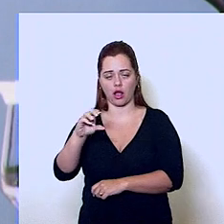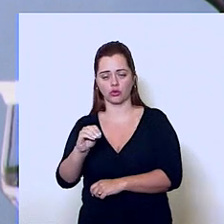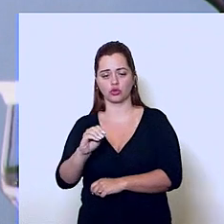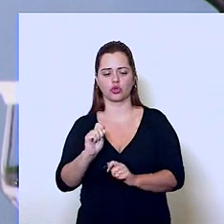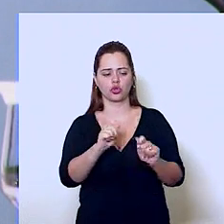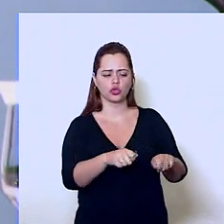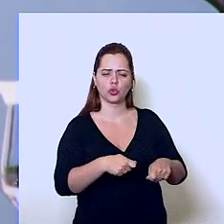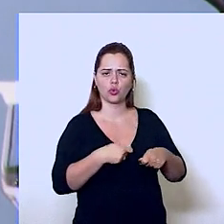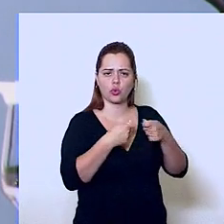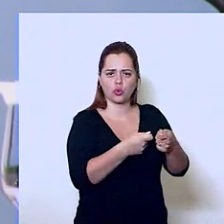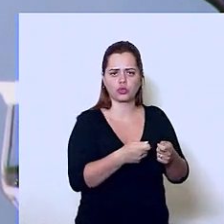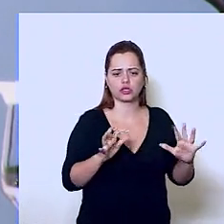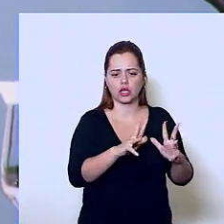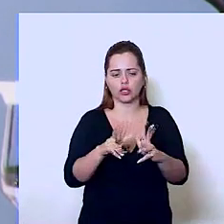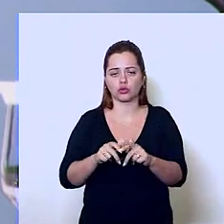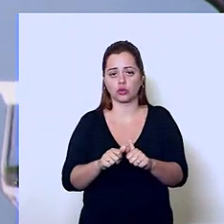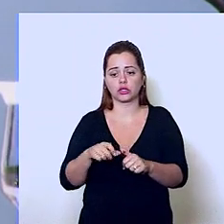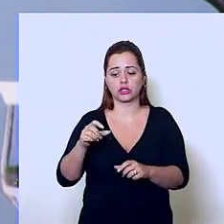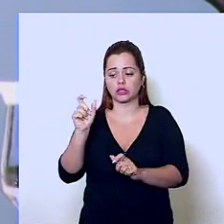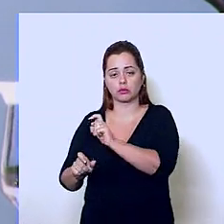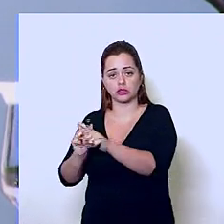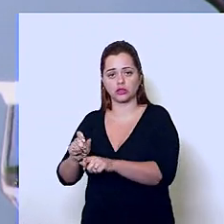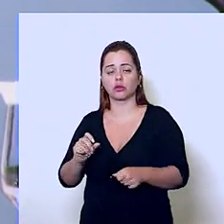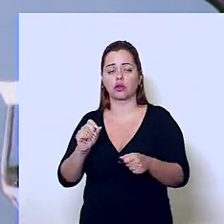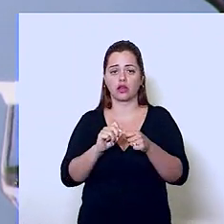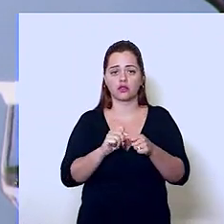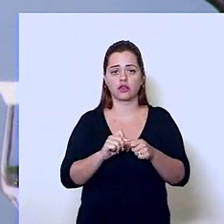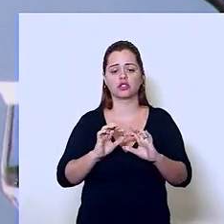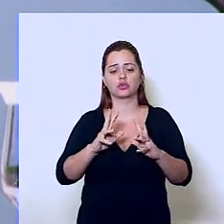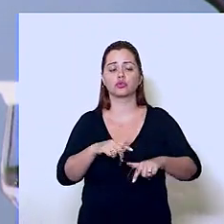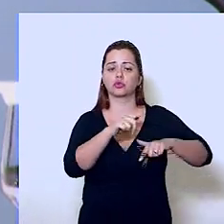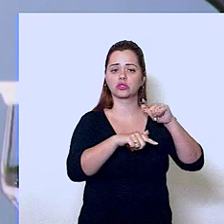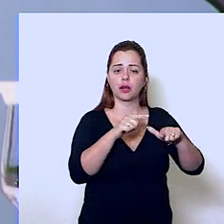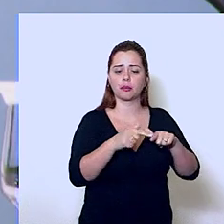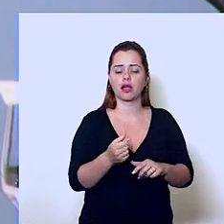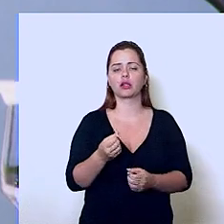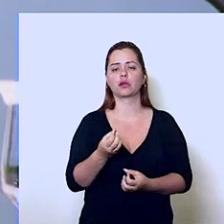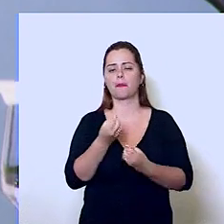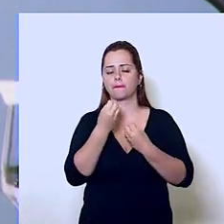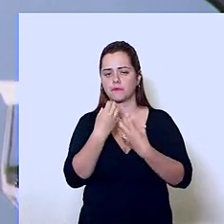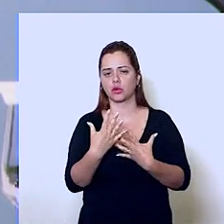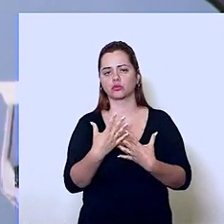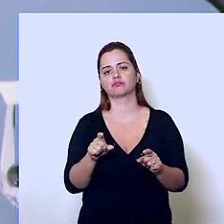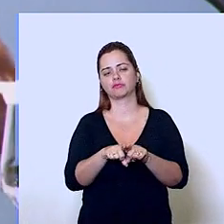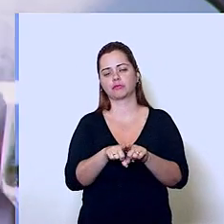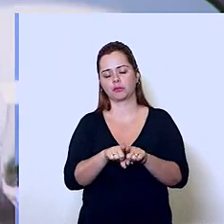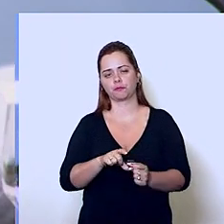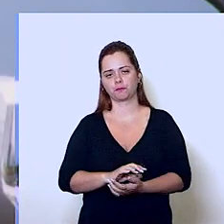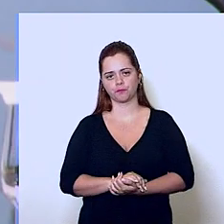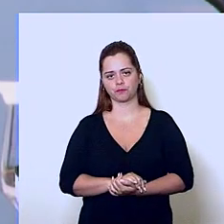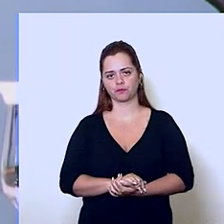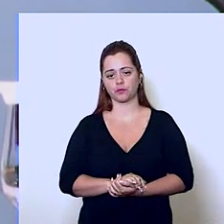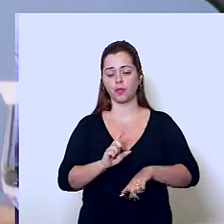esses interlocutores fez com que as suas gestões fossem muito exitosas também. Um outro